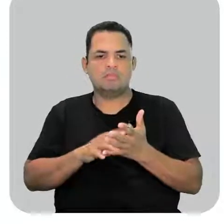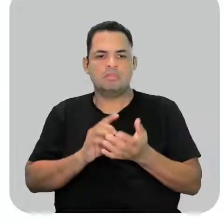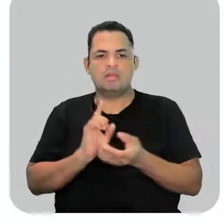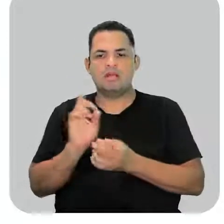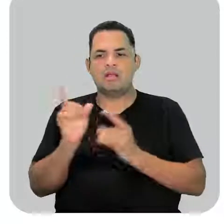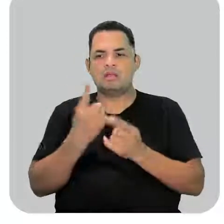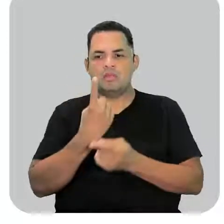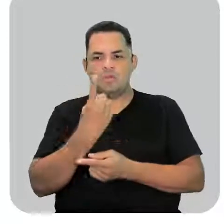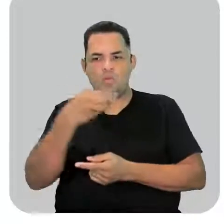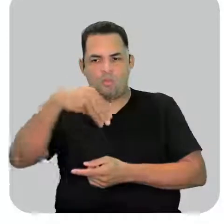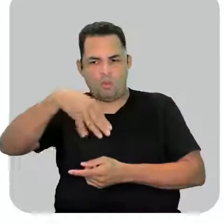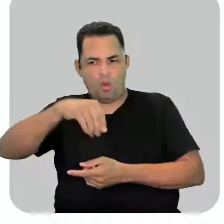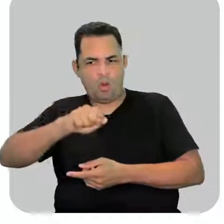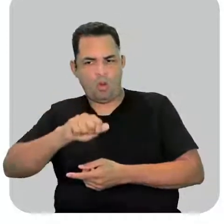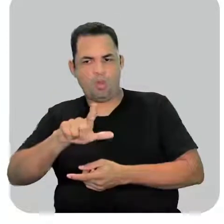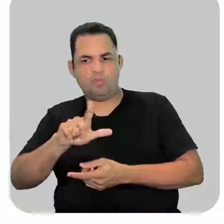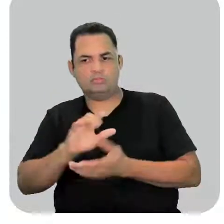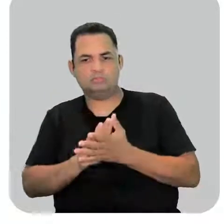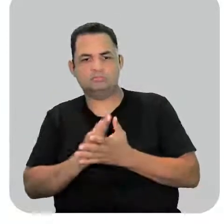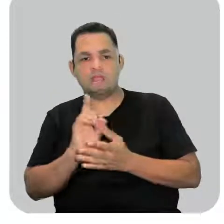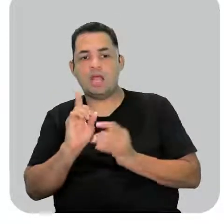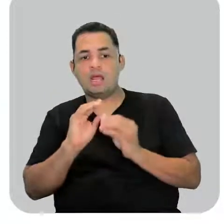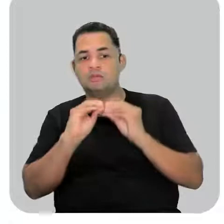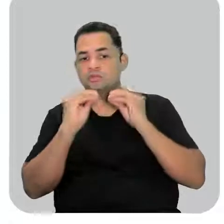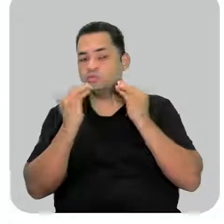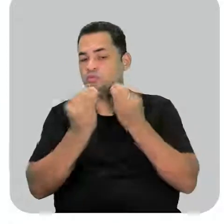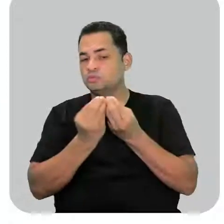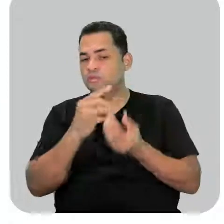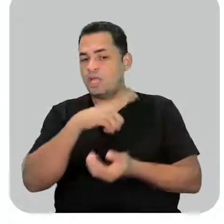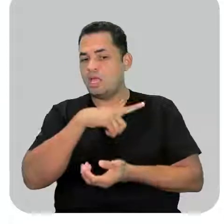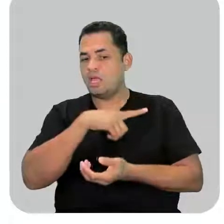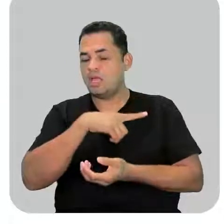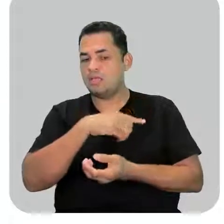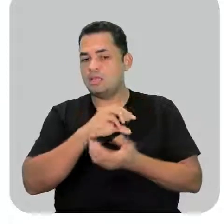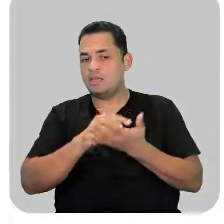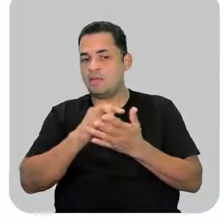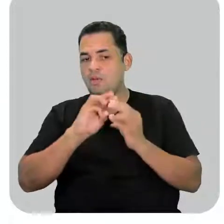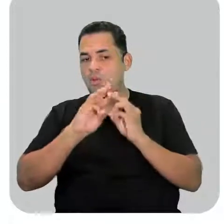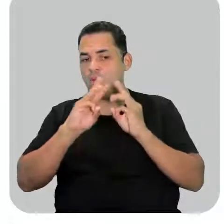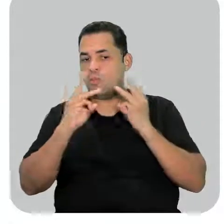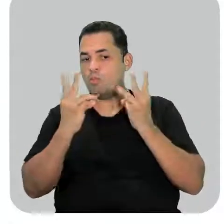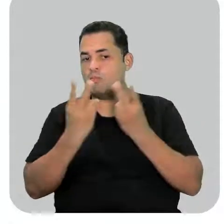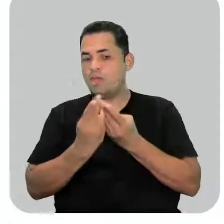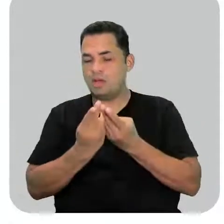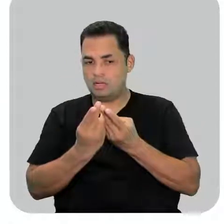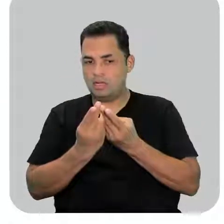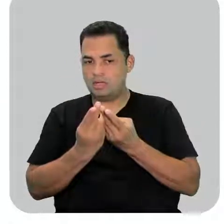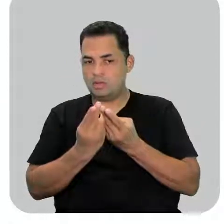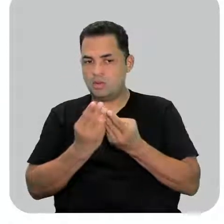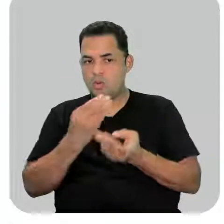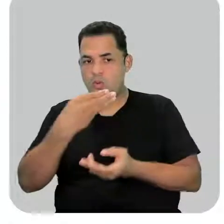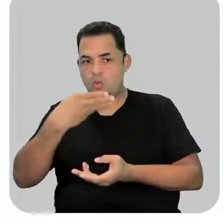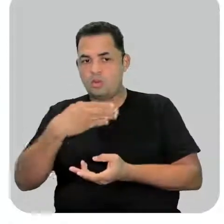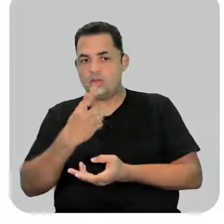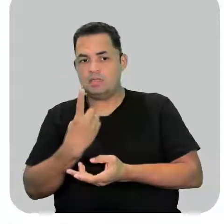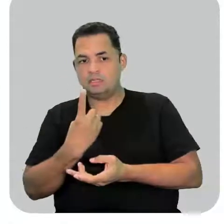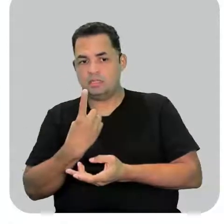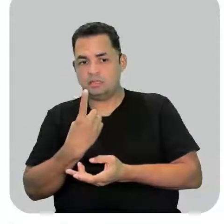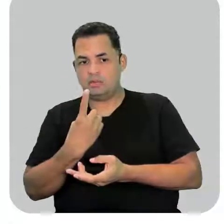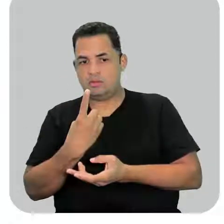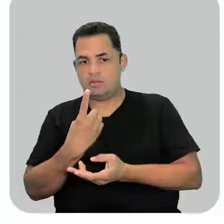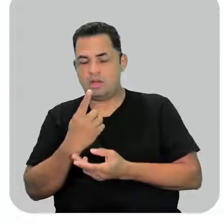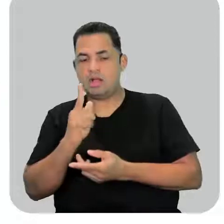1 mol dessa substância, nós temos em massa 50, no caso aqui, 41 gramas